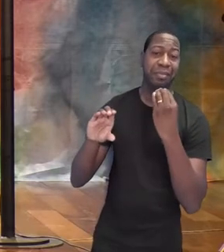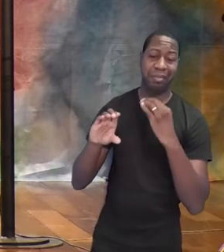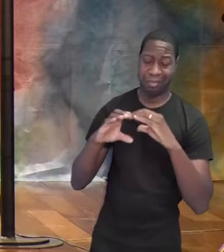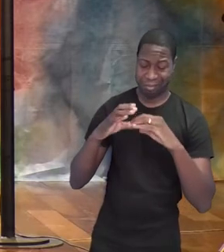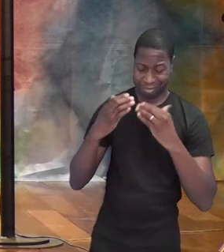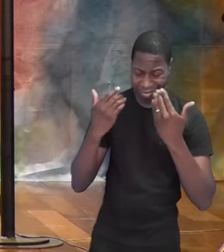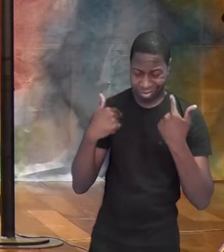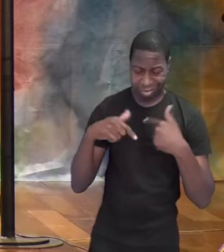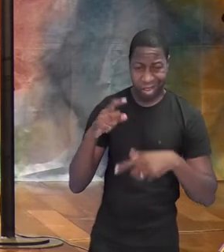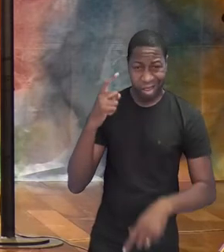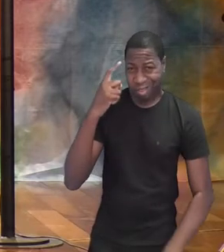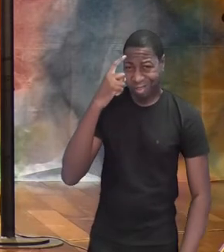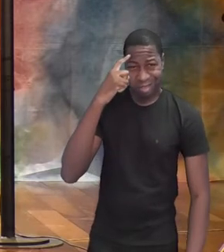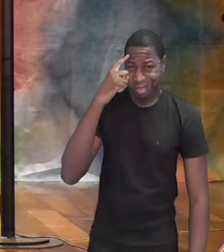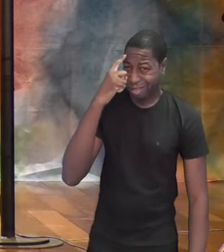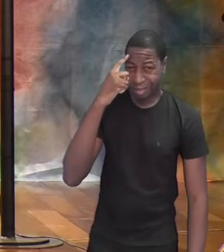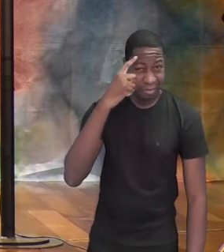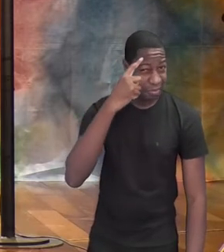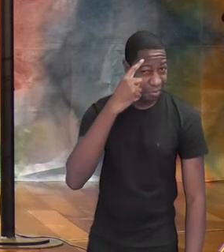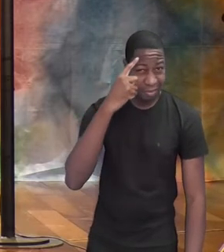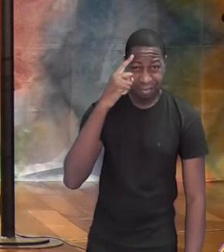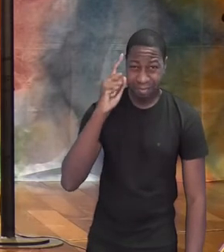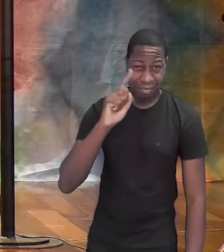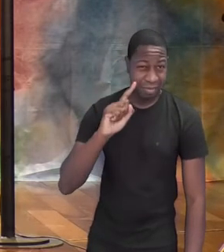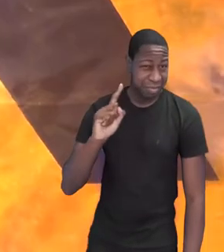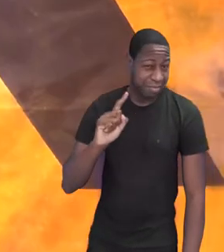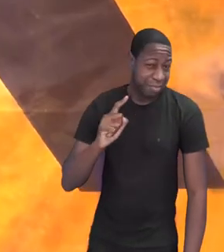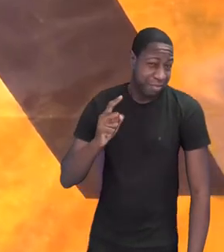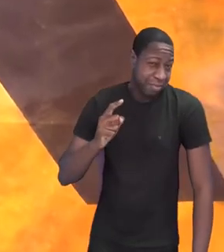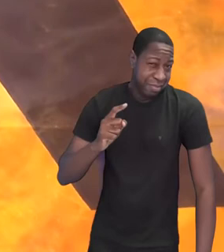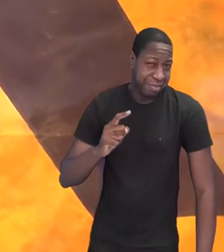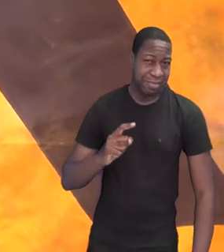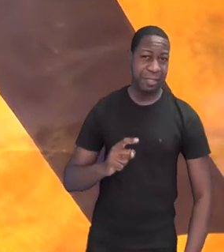Manipanso, só não penso.